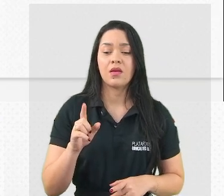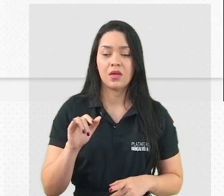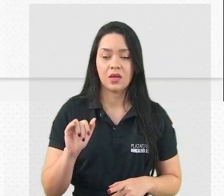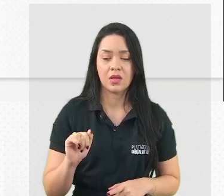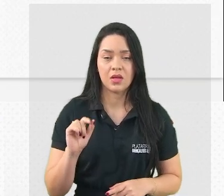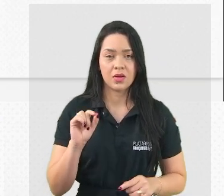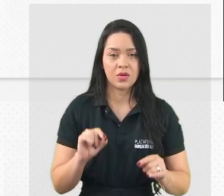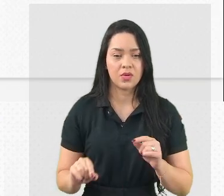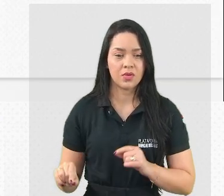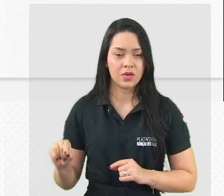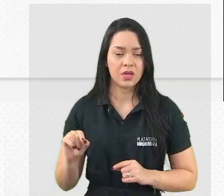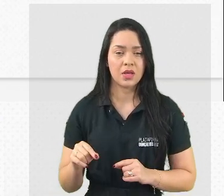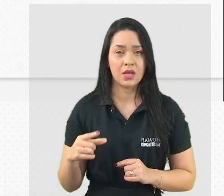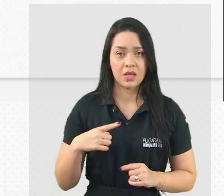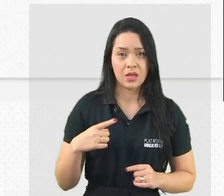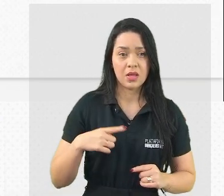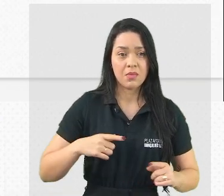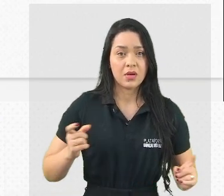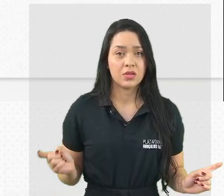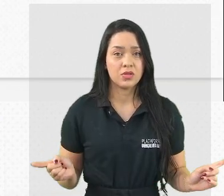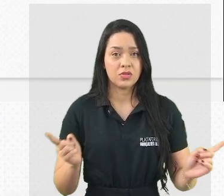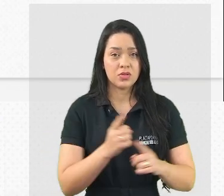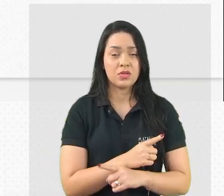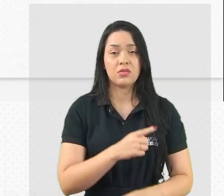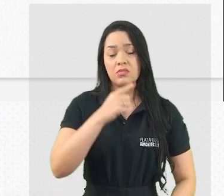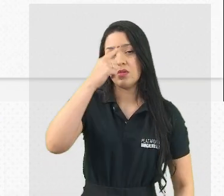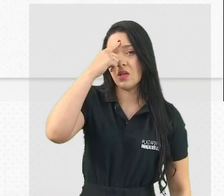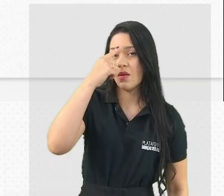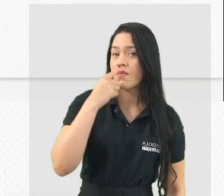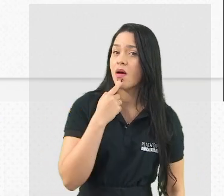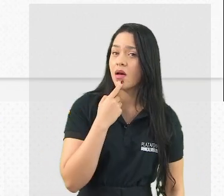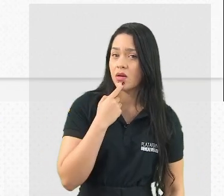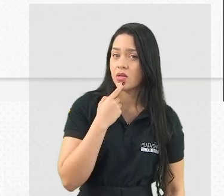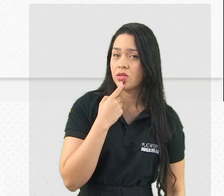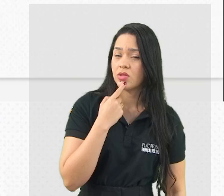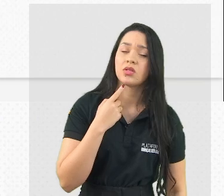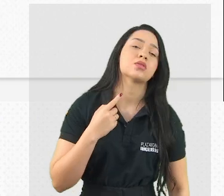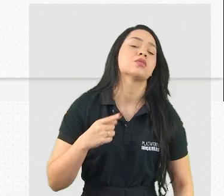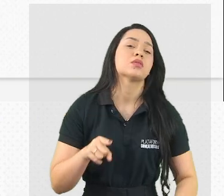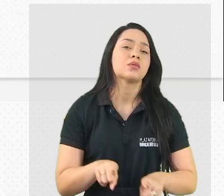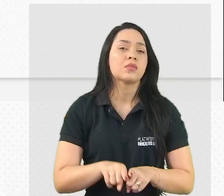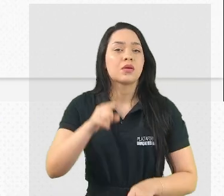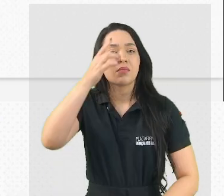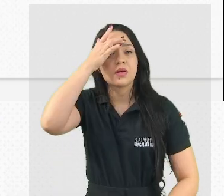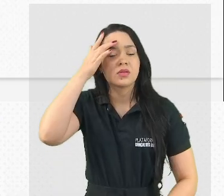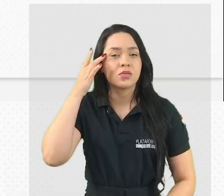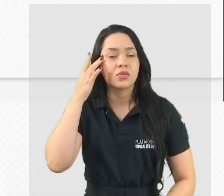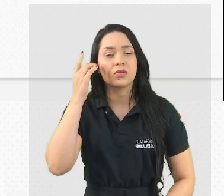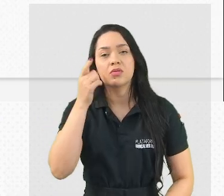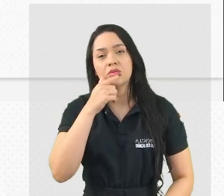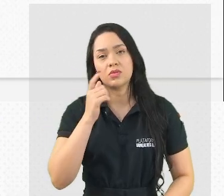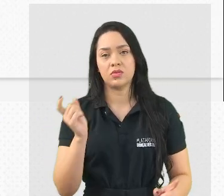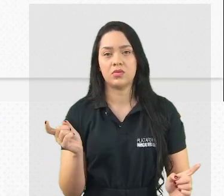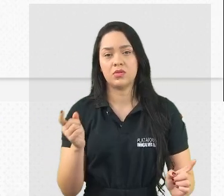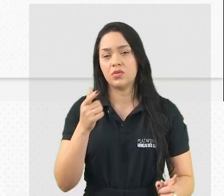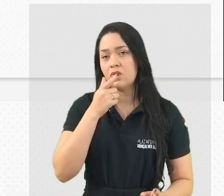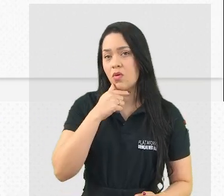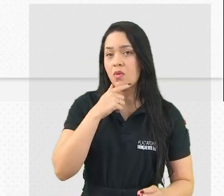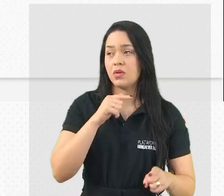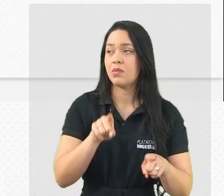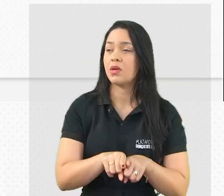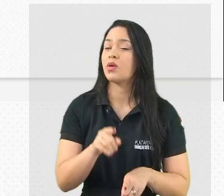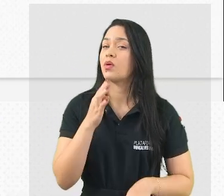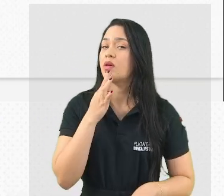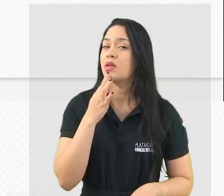que faz com que o paciente tenha uma distorção de sua imagem. Comum com pessoas do sexo masculino, a vigorexia também é conhecida